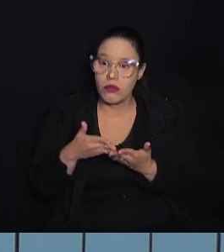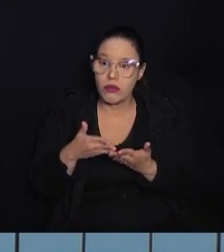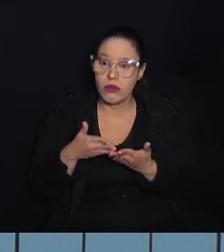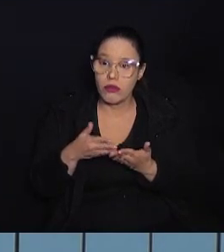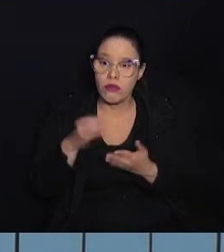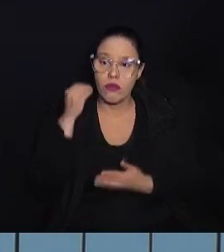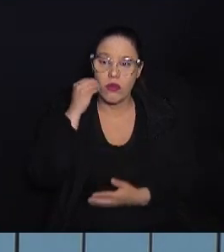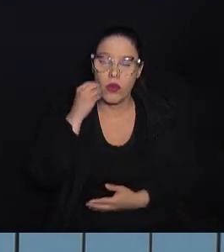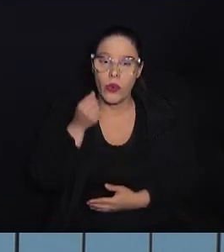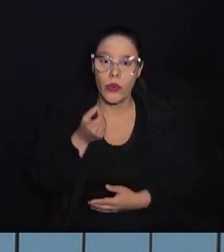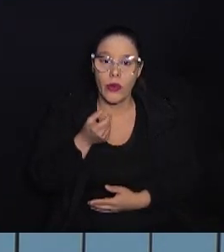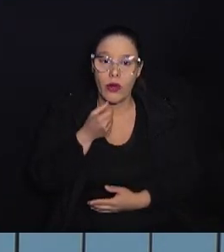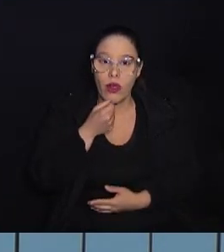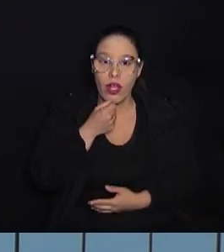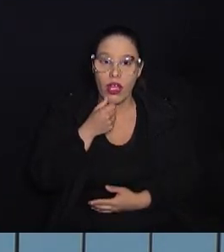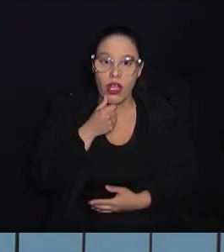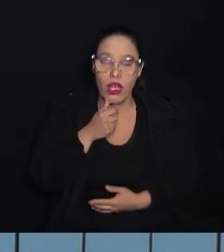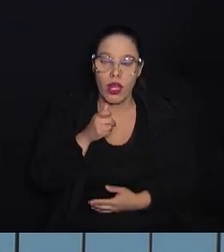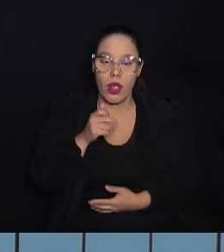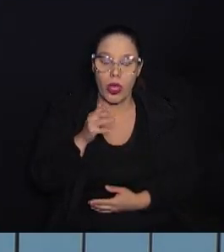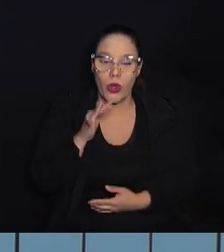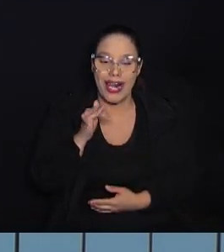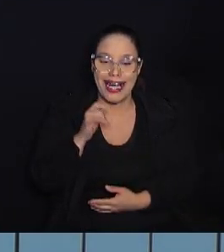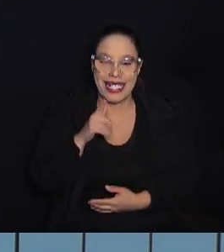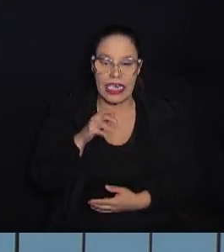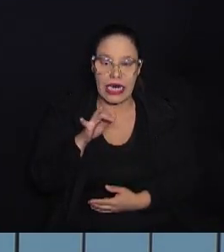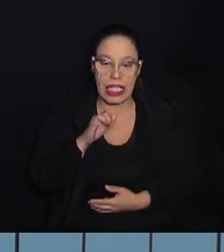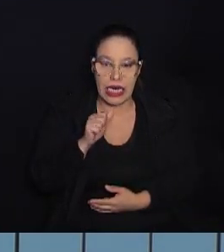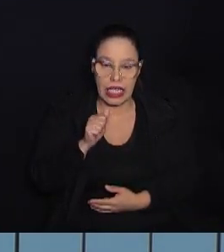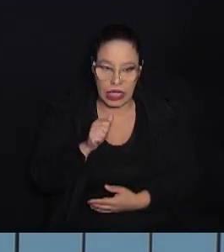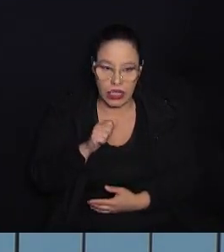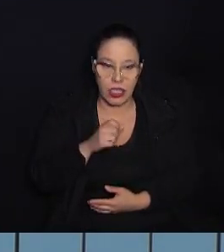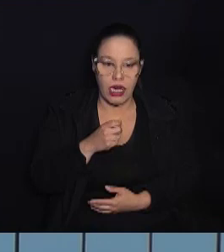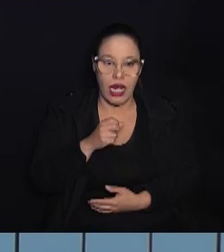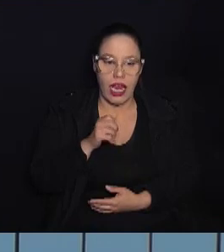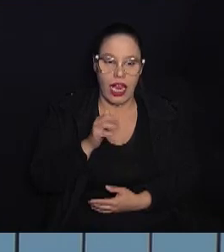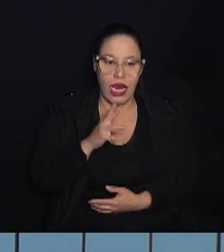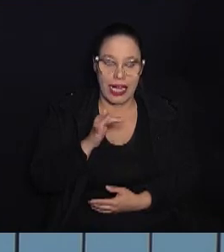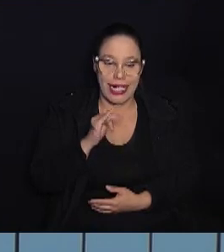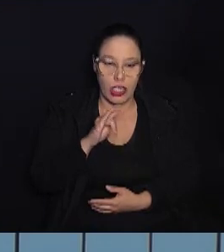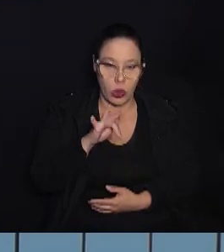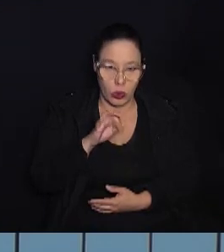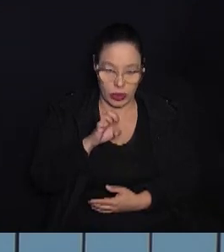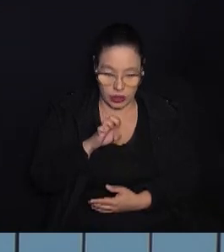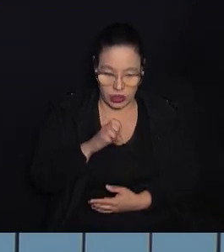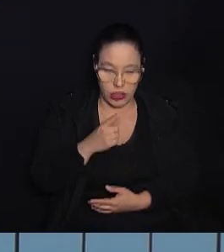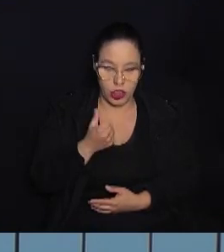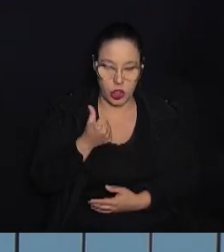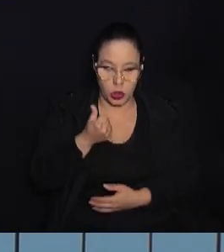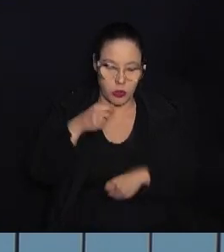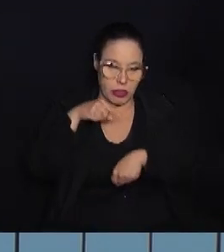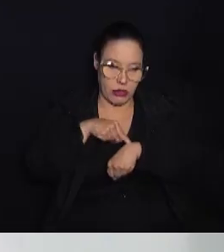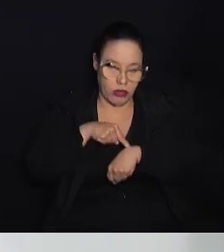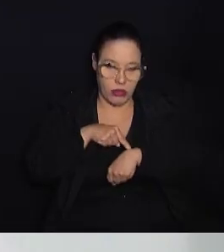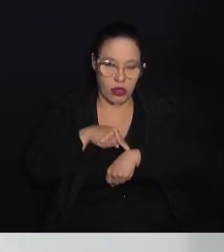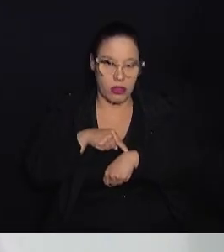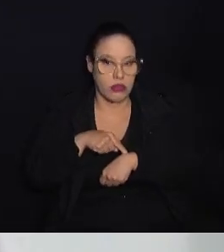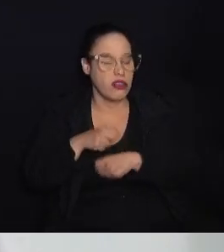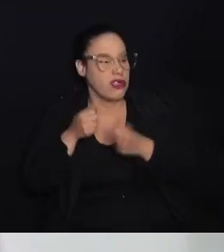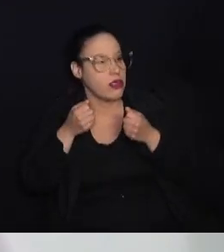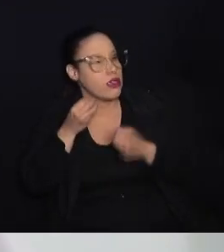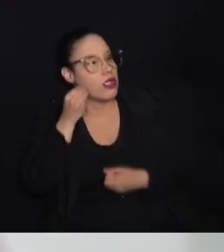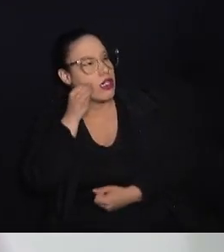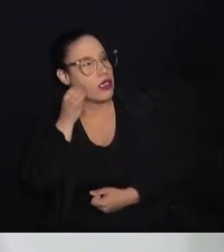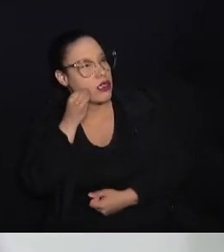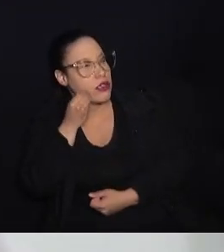esse teste oral de tolerância à glicose de 1 hora. Eu gostaria que você explicasse, por favor.